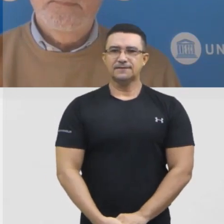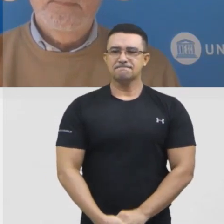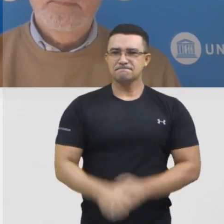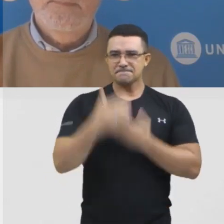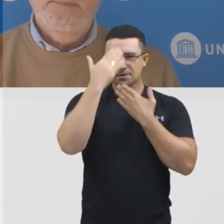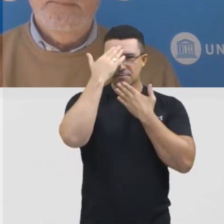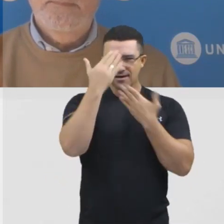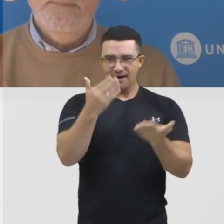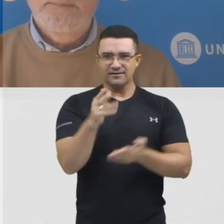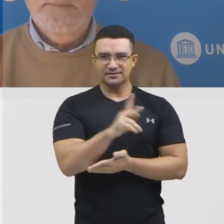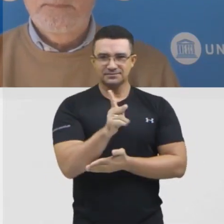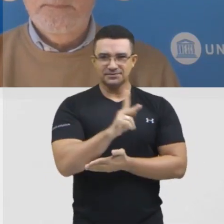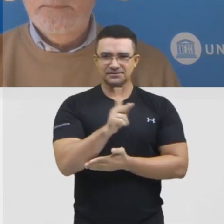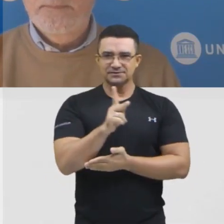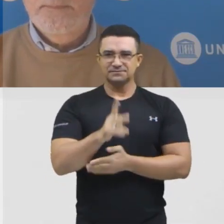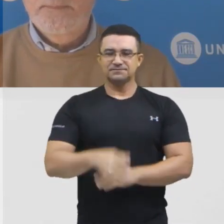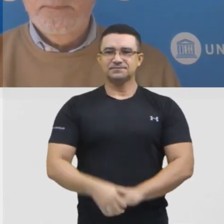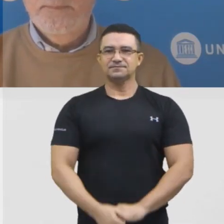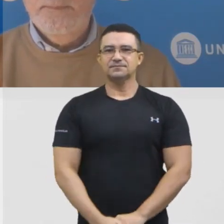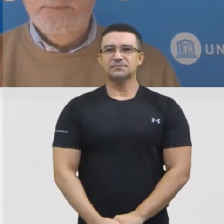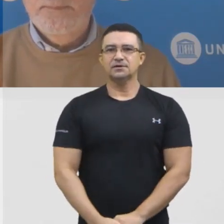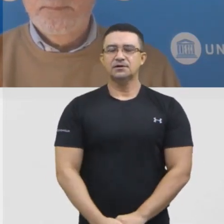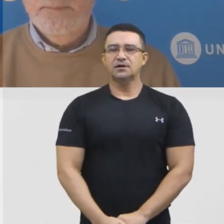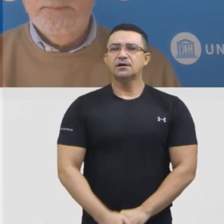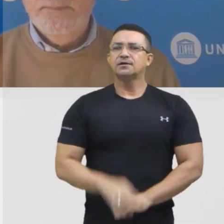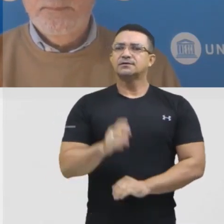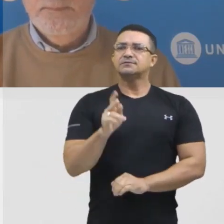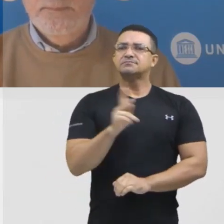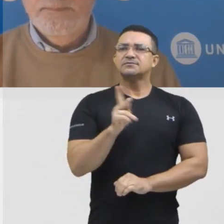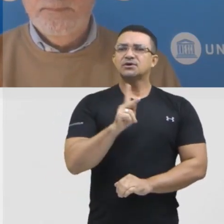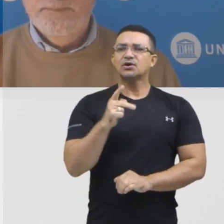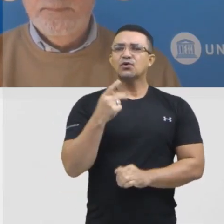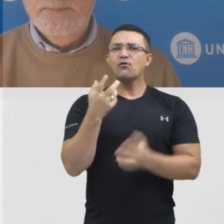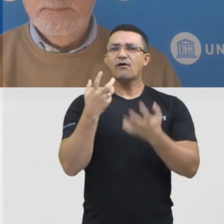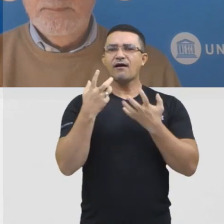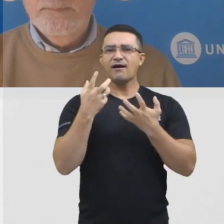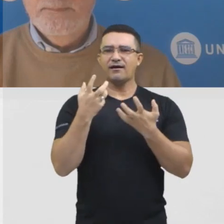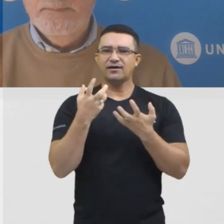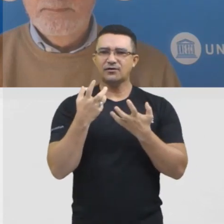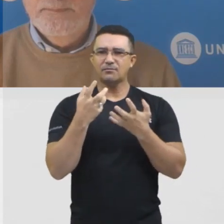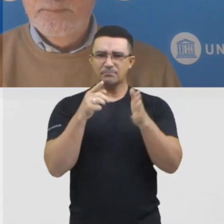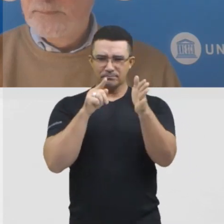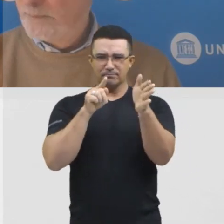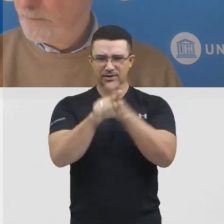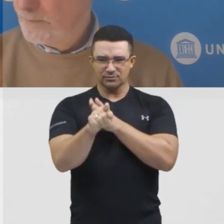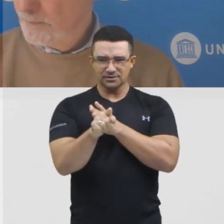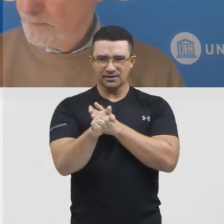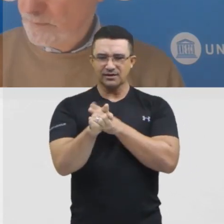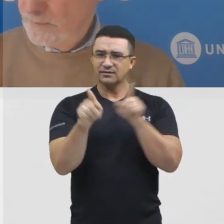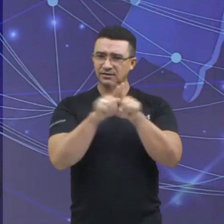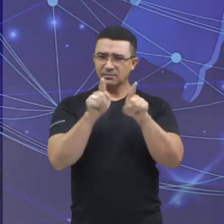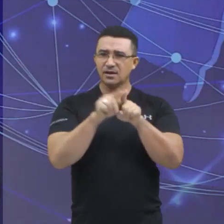Obrigada, professor. Professor, eu agora quero estender a mesma pergunta à professora Vilmara